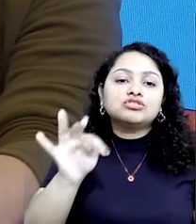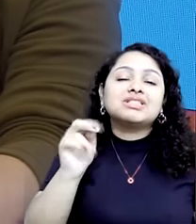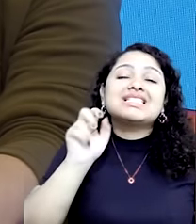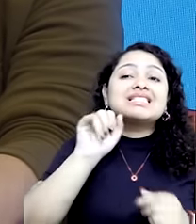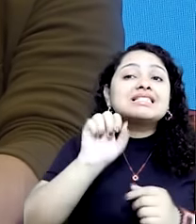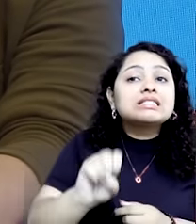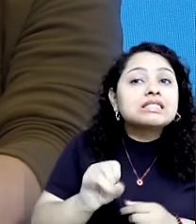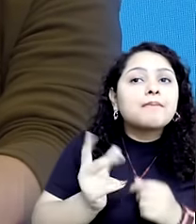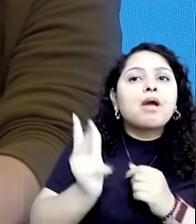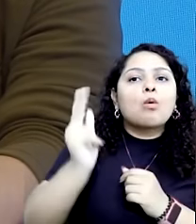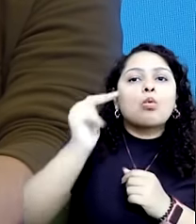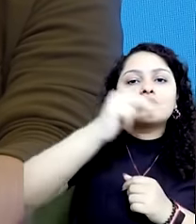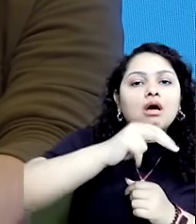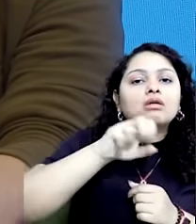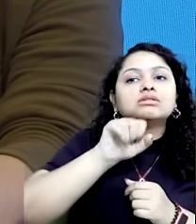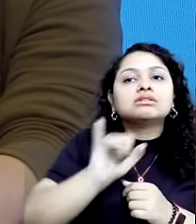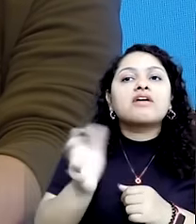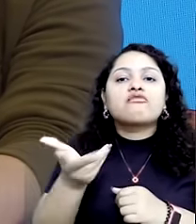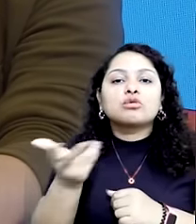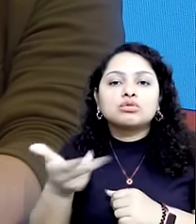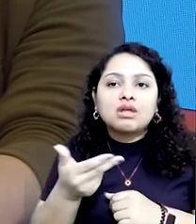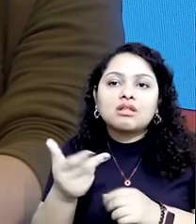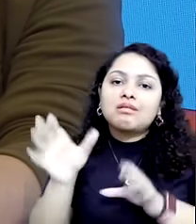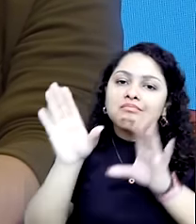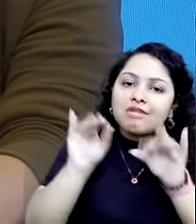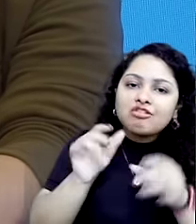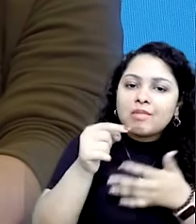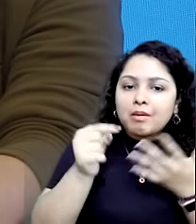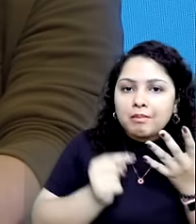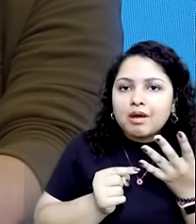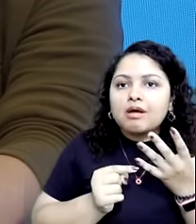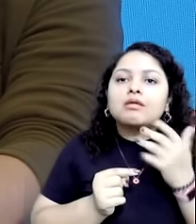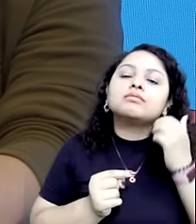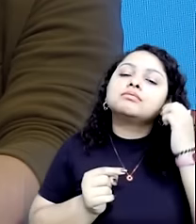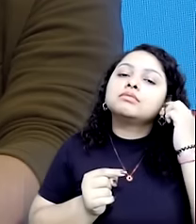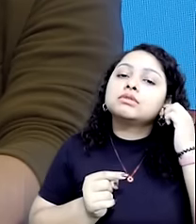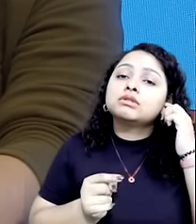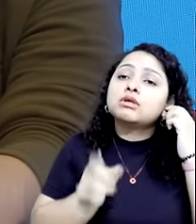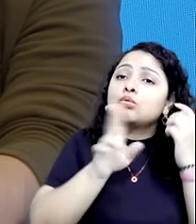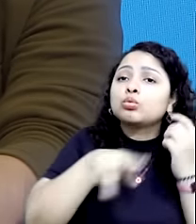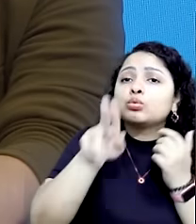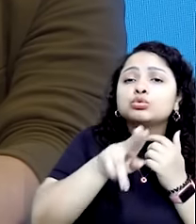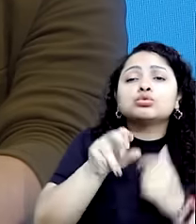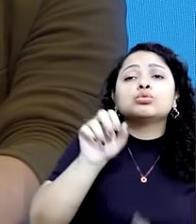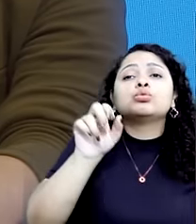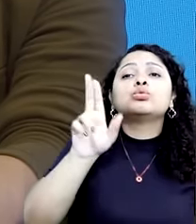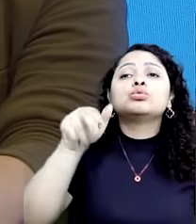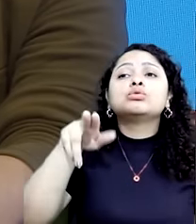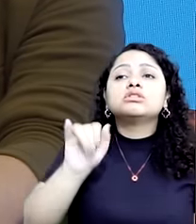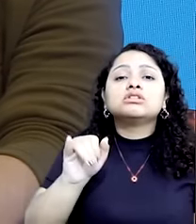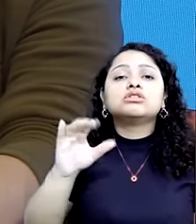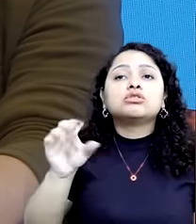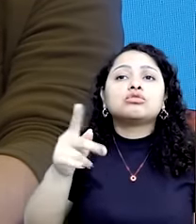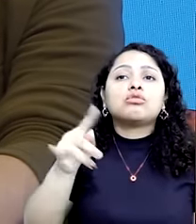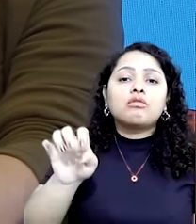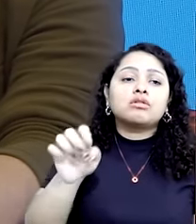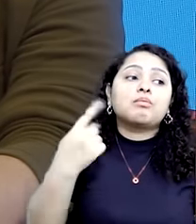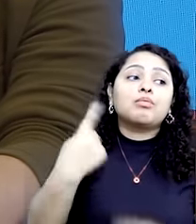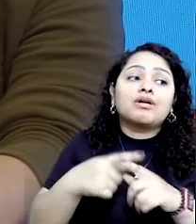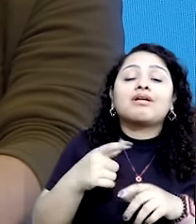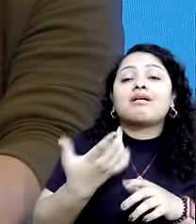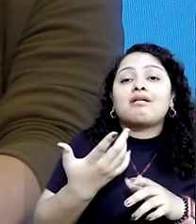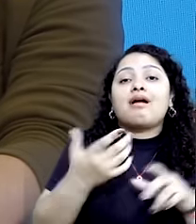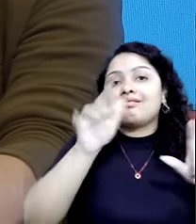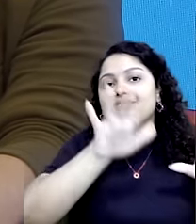for para fazer eh velocidade mexer com essas coisas né tirar som eu prefiro o inshot Porque para mim tá muito mais fácil na interface